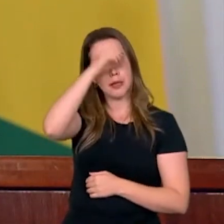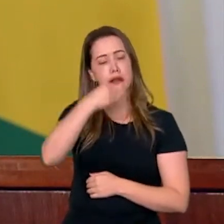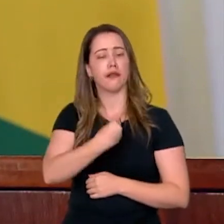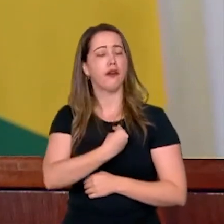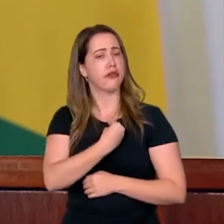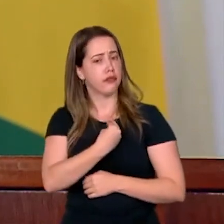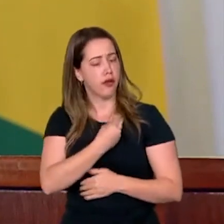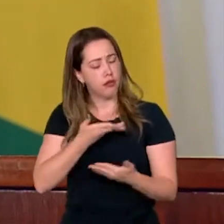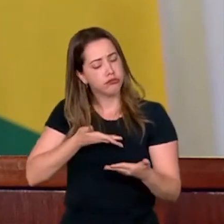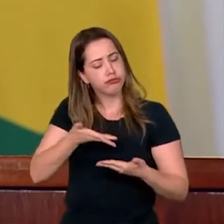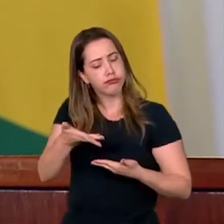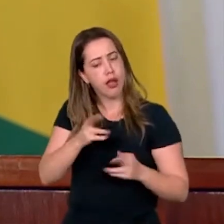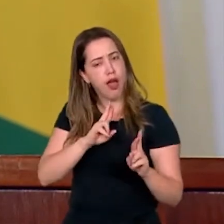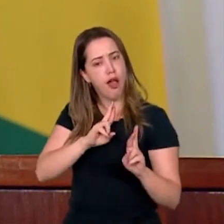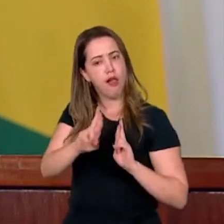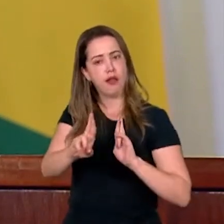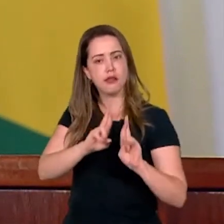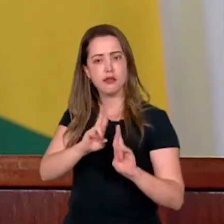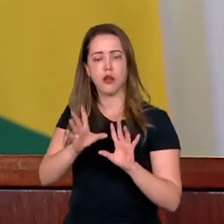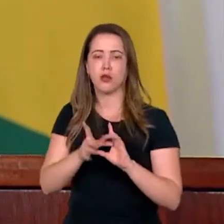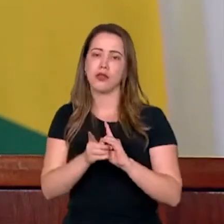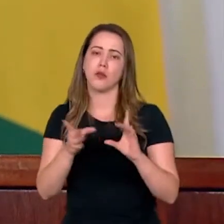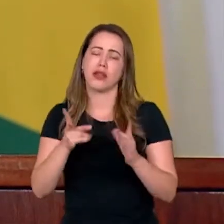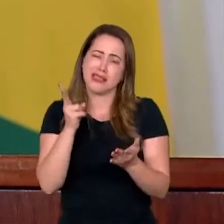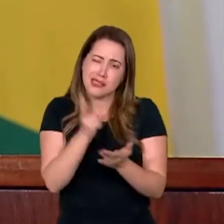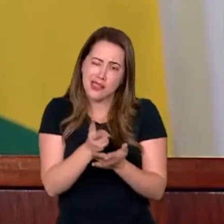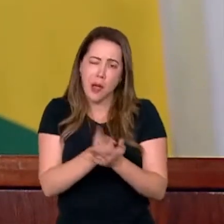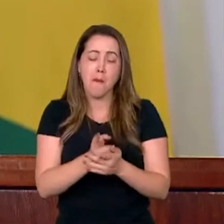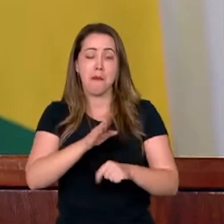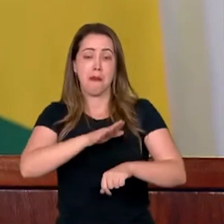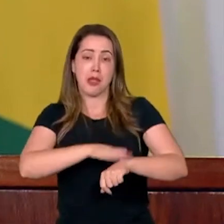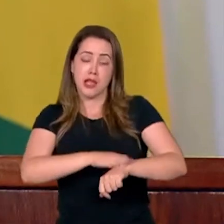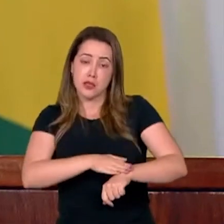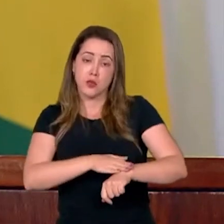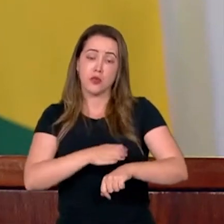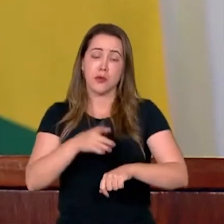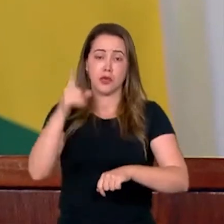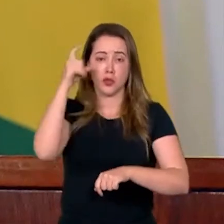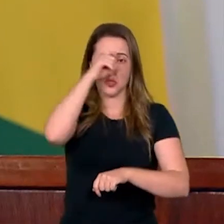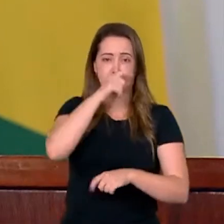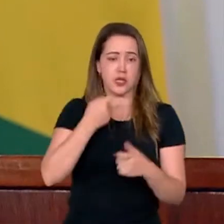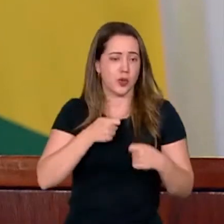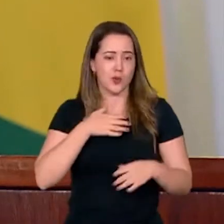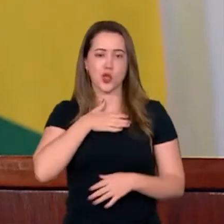conviver democraticamente na diversidade. Eu não tenho que gostar do